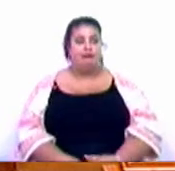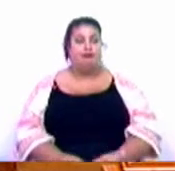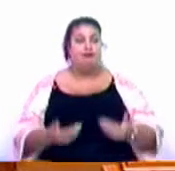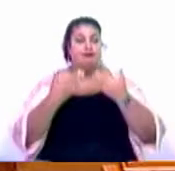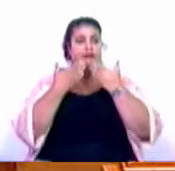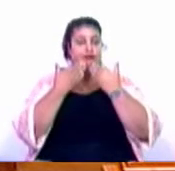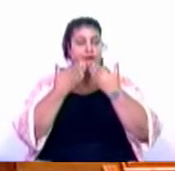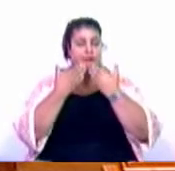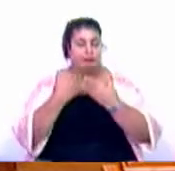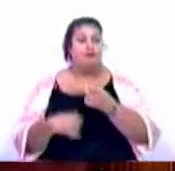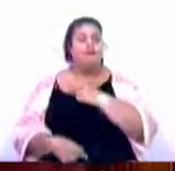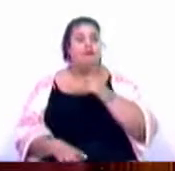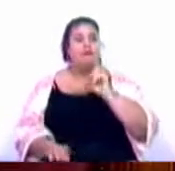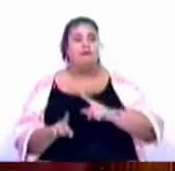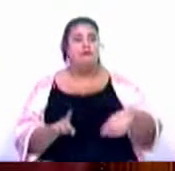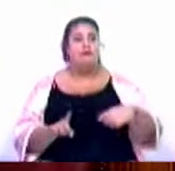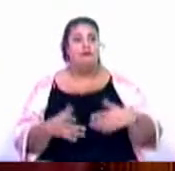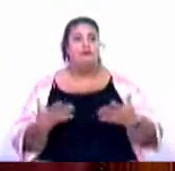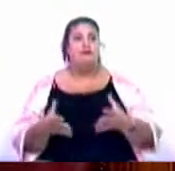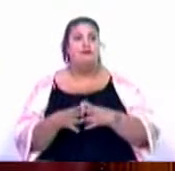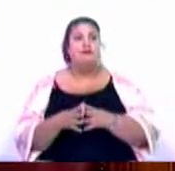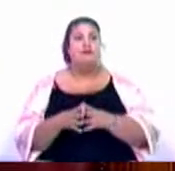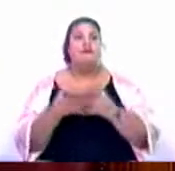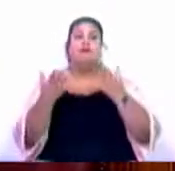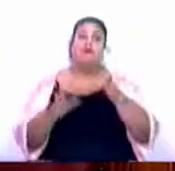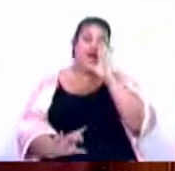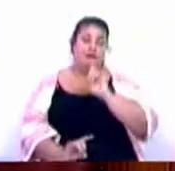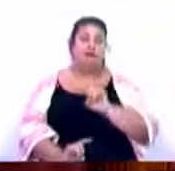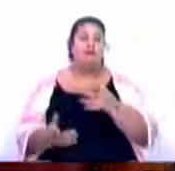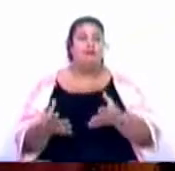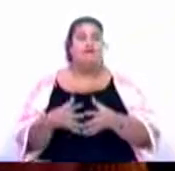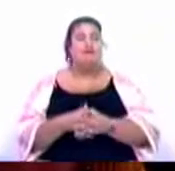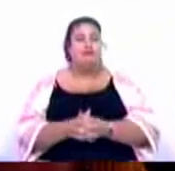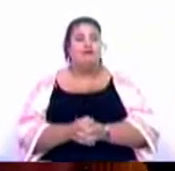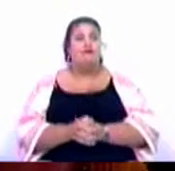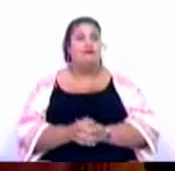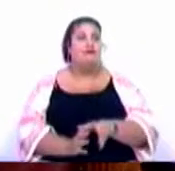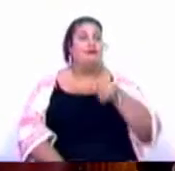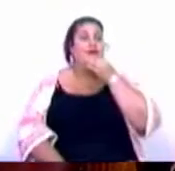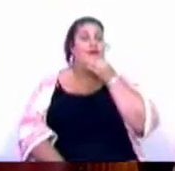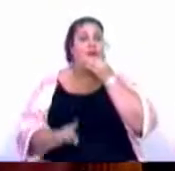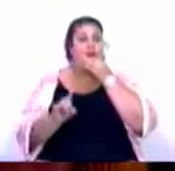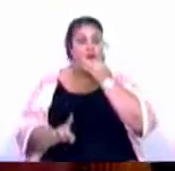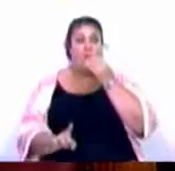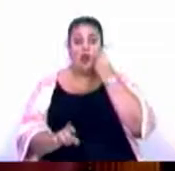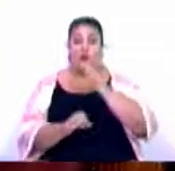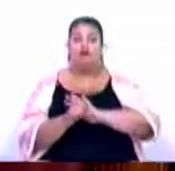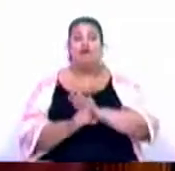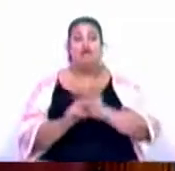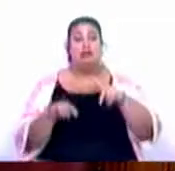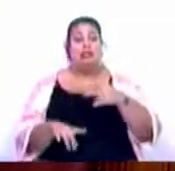Obrigado, Sra. Presidente, Sras. e Srs. Deputados, Sr. Primeiro-Ministro. Falarmos deste Estado da Nação, neste